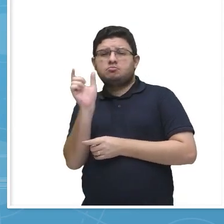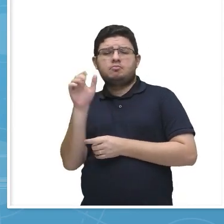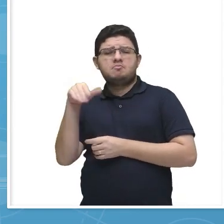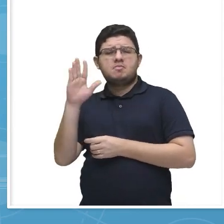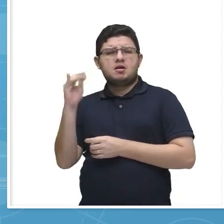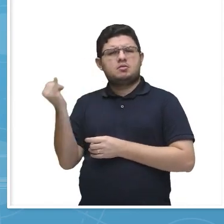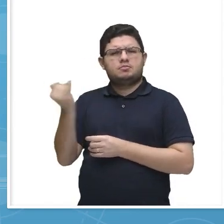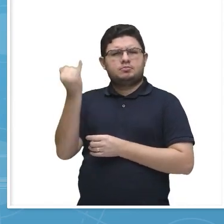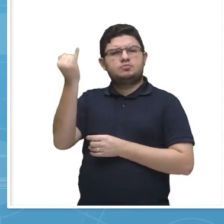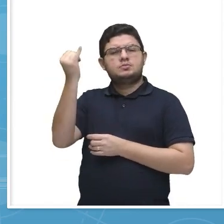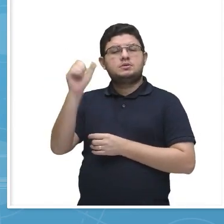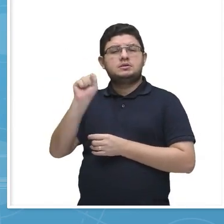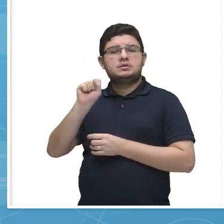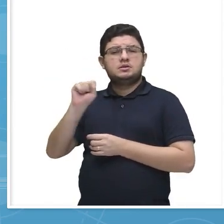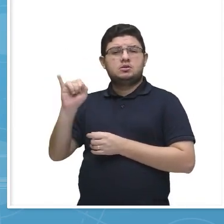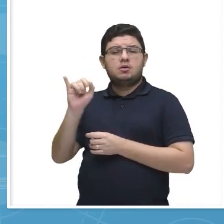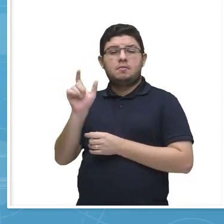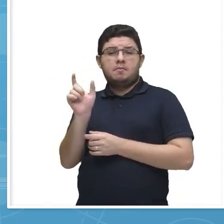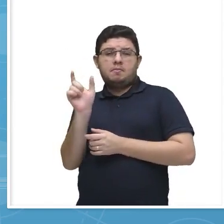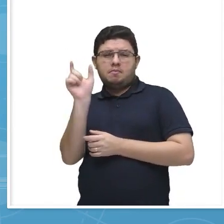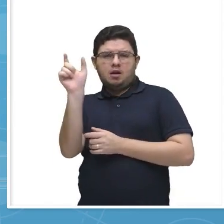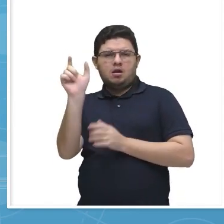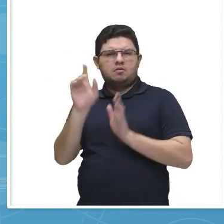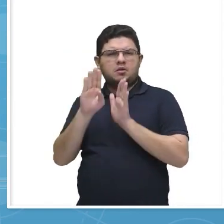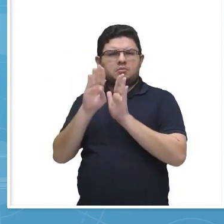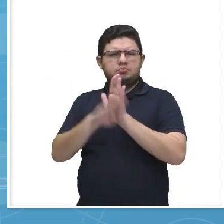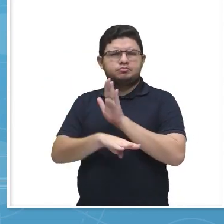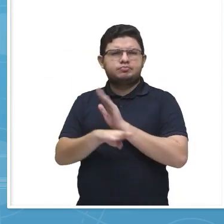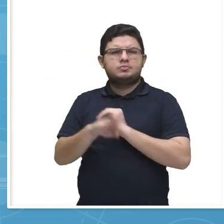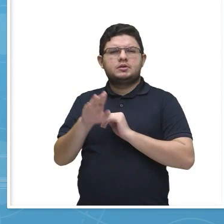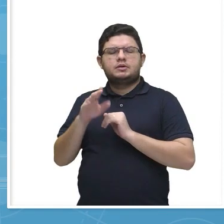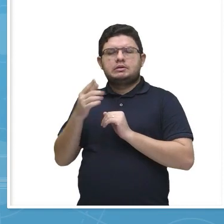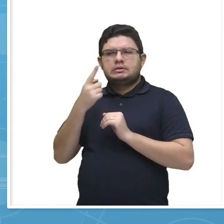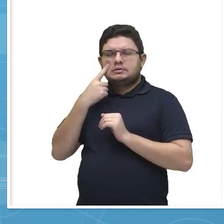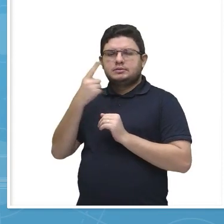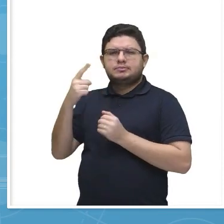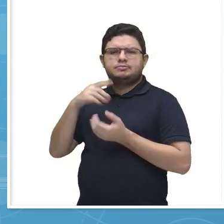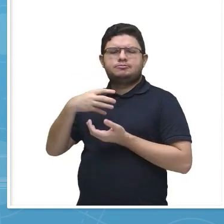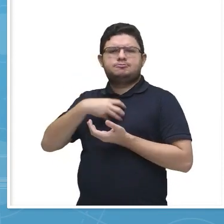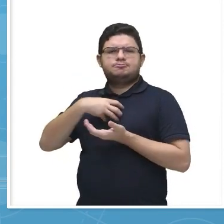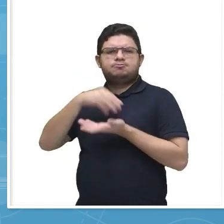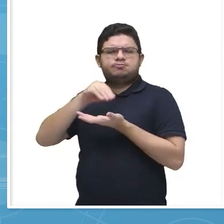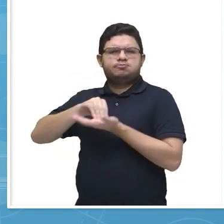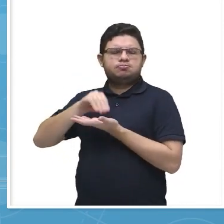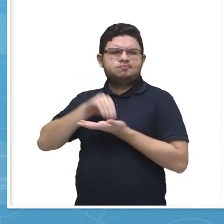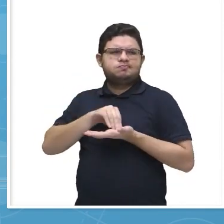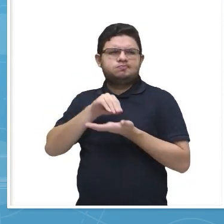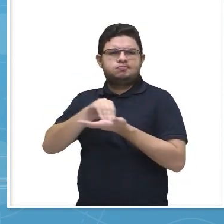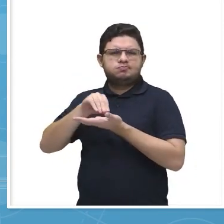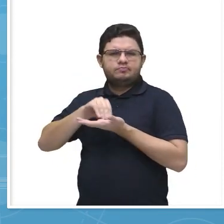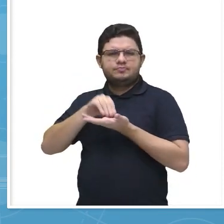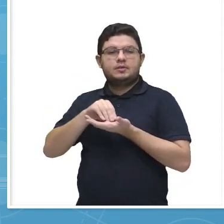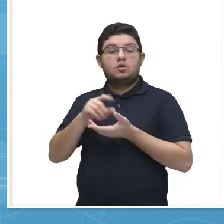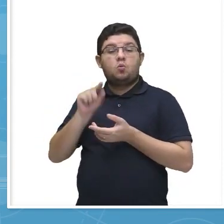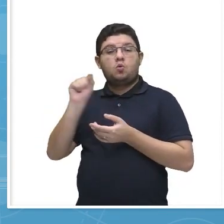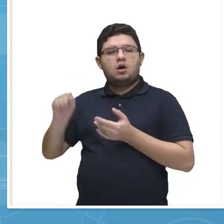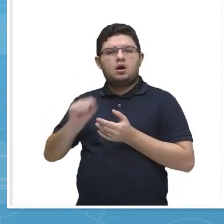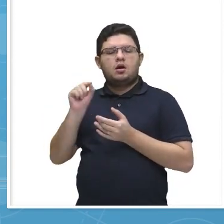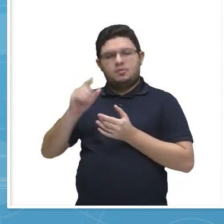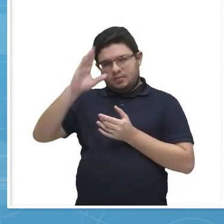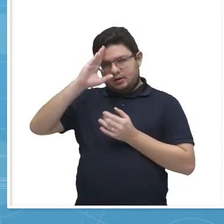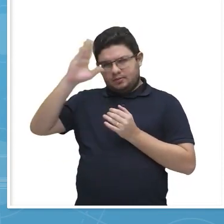que, se eu retirar, vai fazer uma falta tremenda. Percebo que é exatamente o verbo. Se eu retirar o verbo,